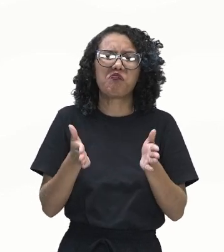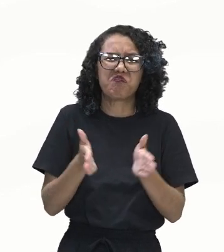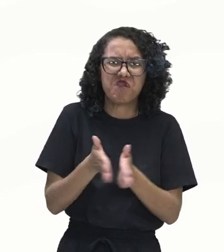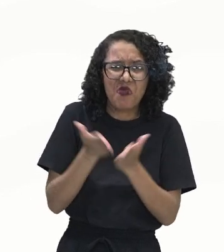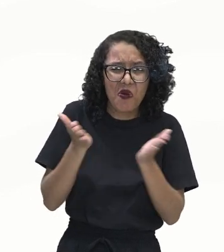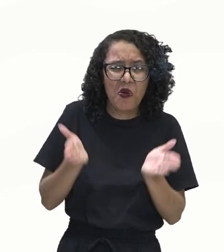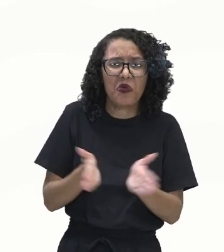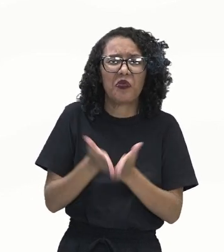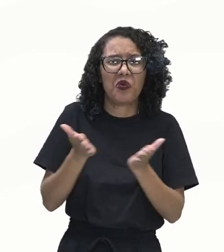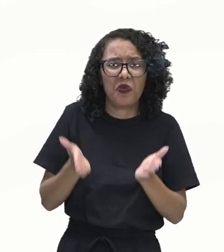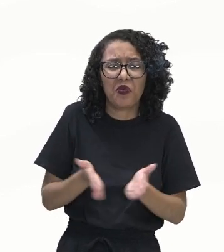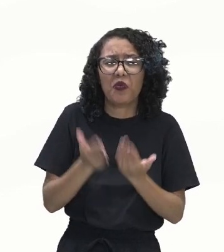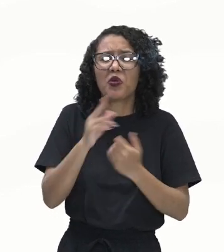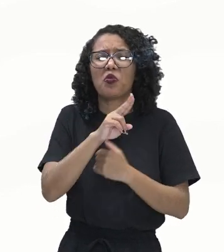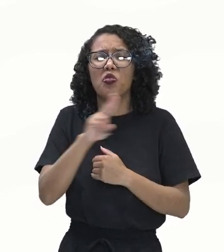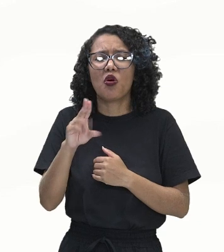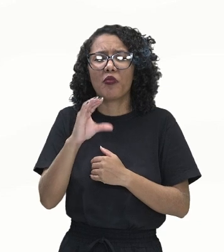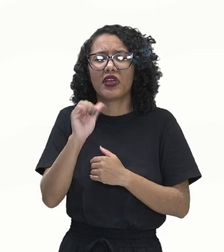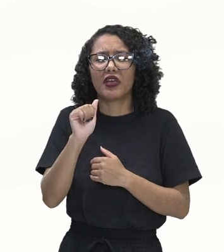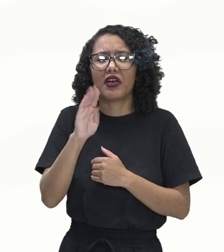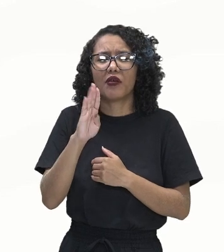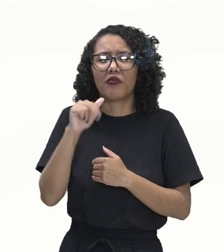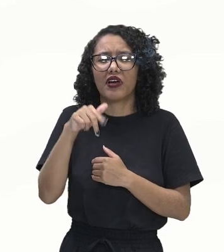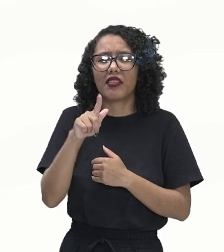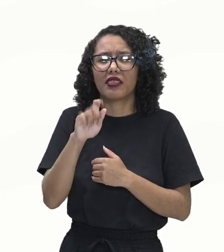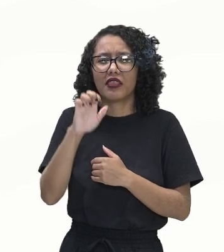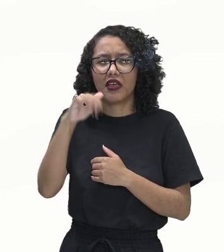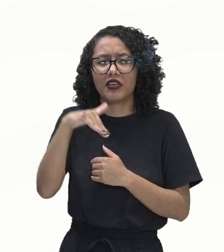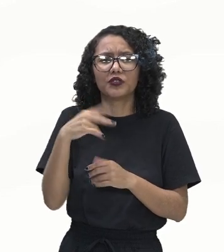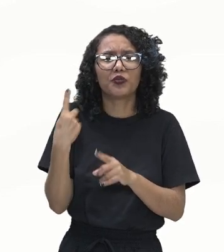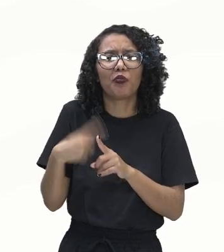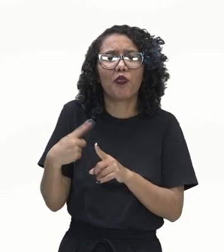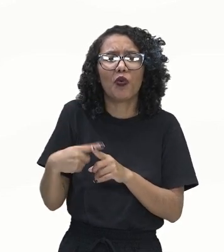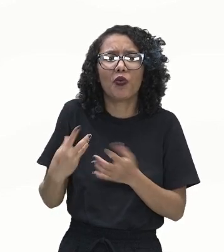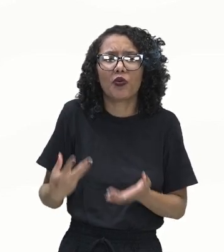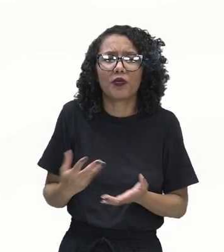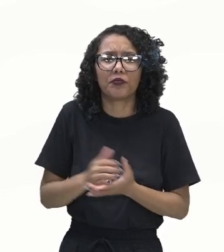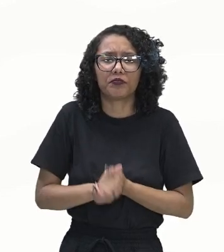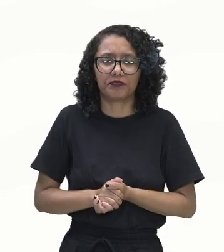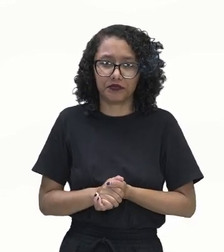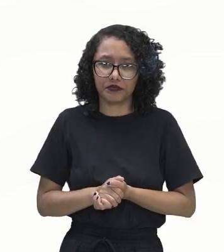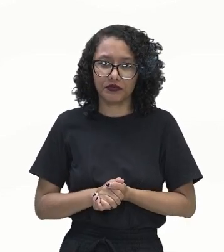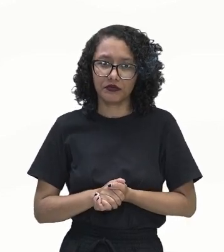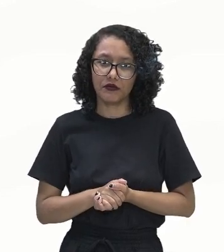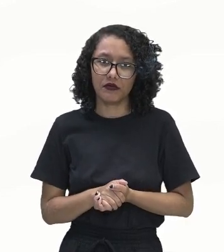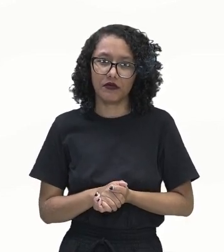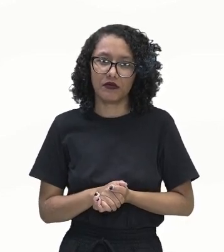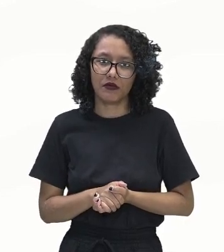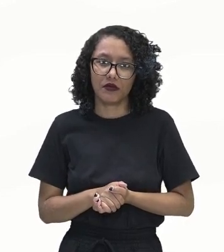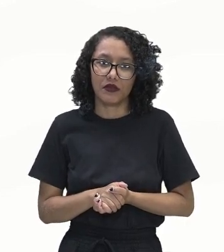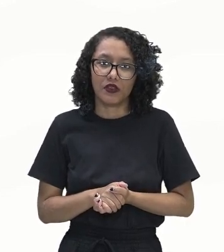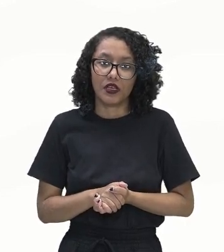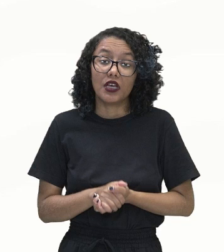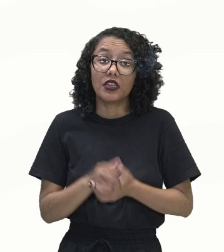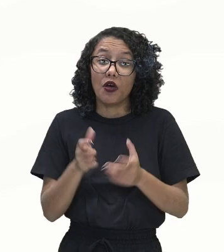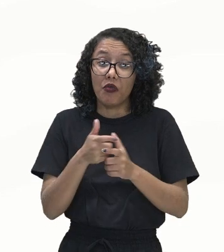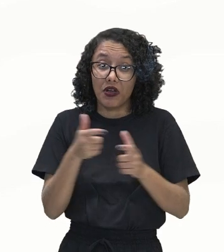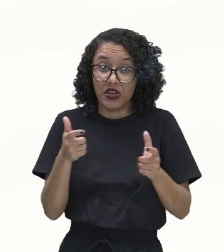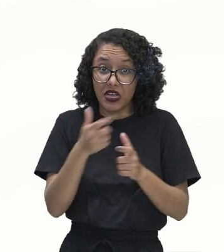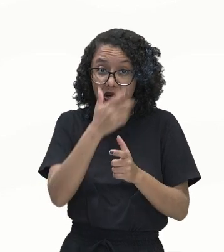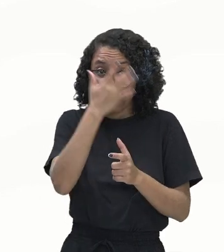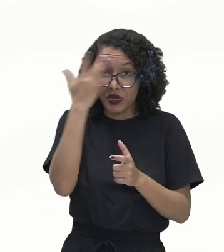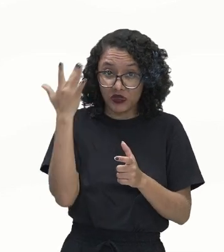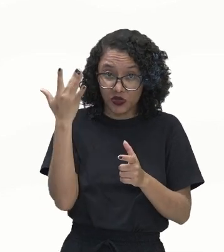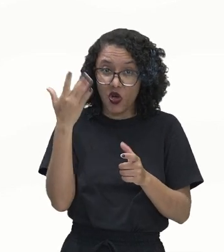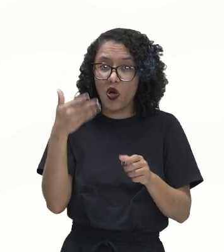chamar cabanagem? Esse movimento vai receber essa nomenclatura porque a grande maioria dos participantes